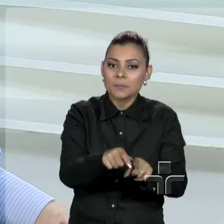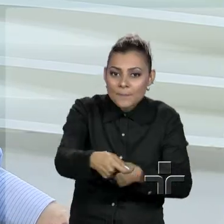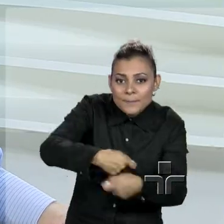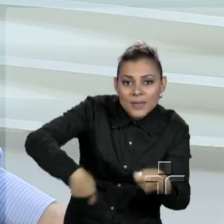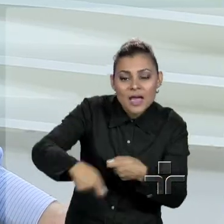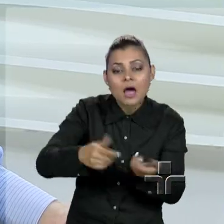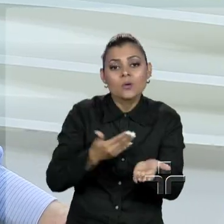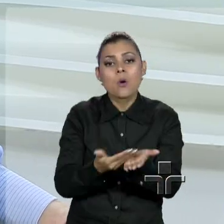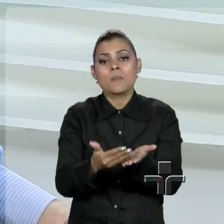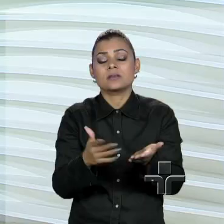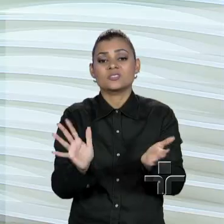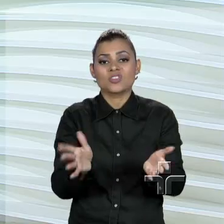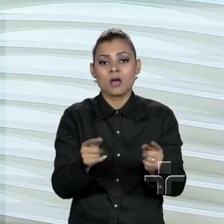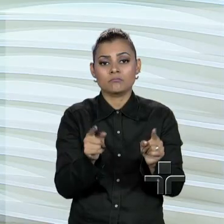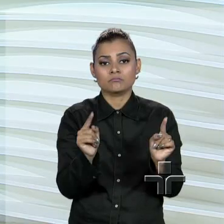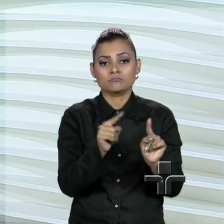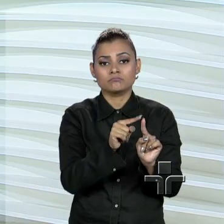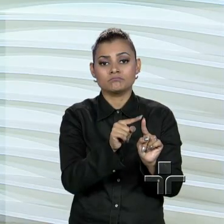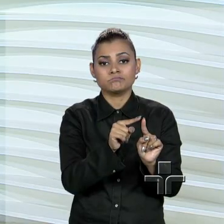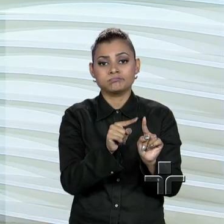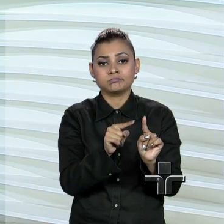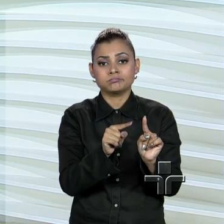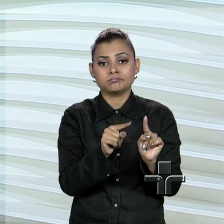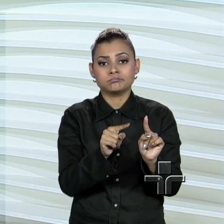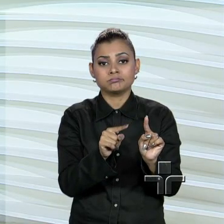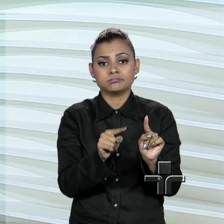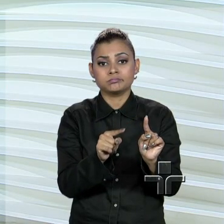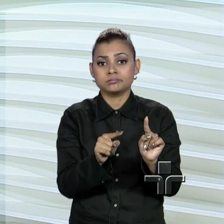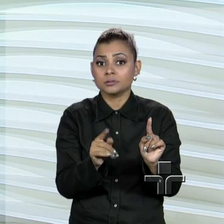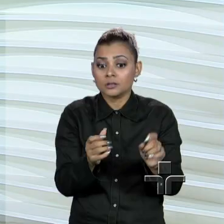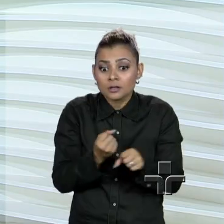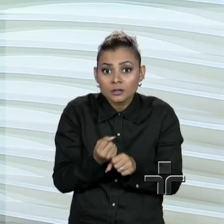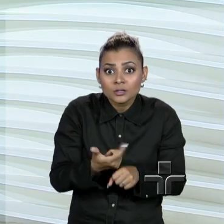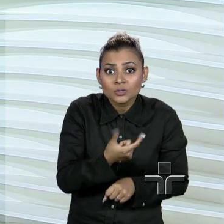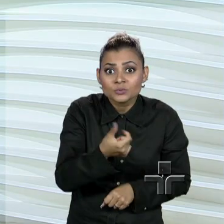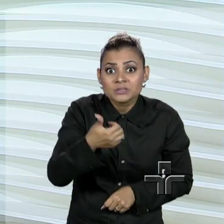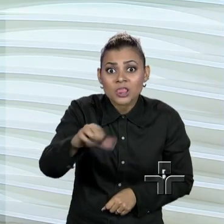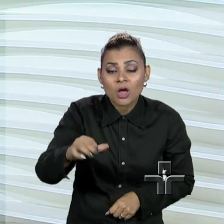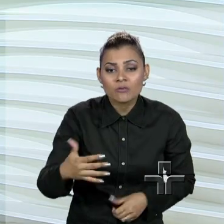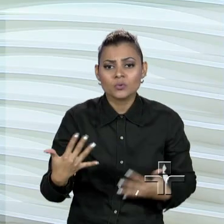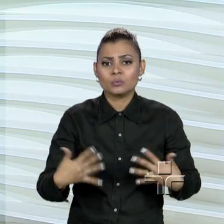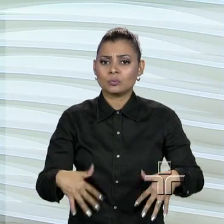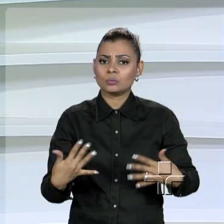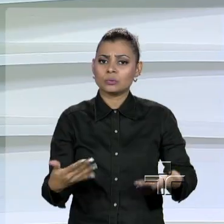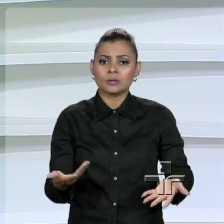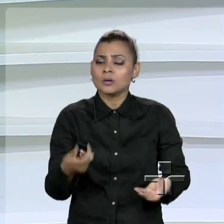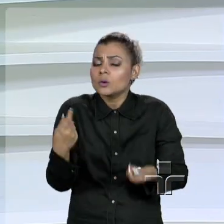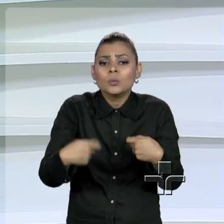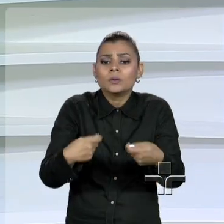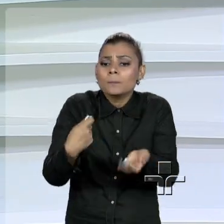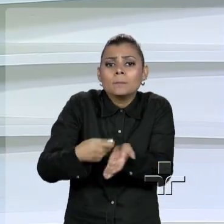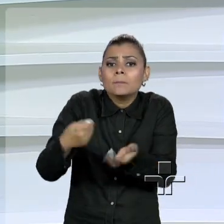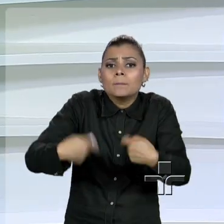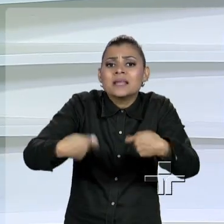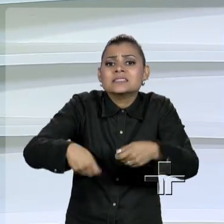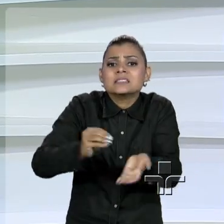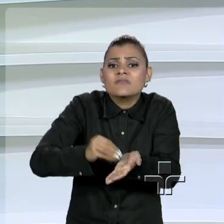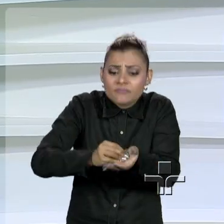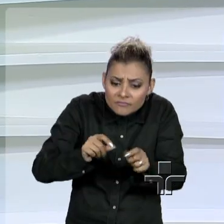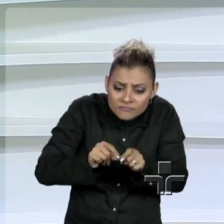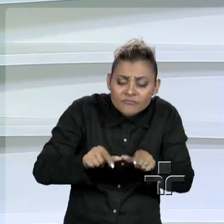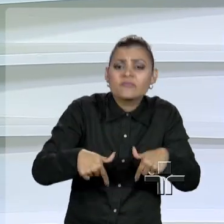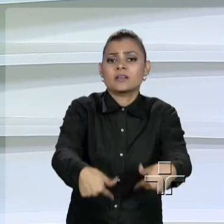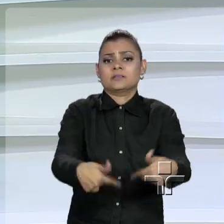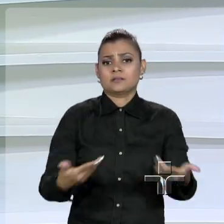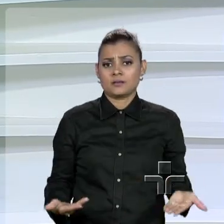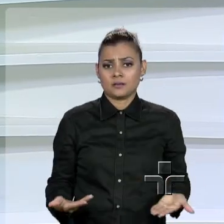aparecer reduzindo as projeções para crescimento para esse ano. O que é preciso fazer? O senhor acabou